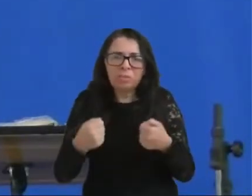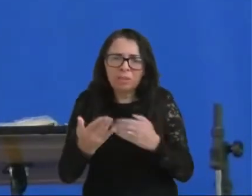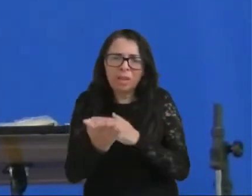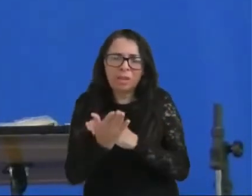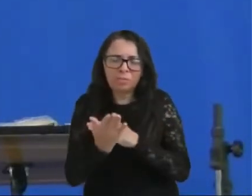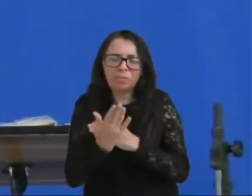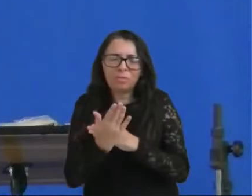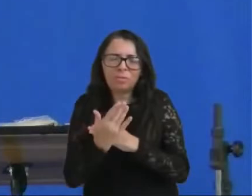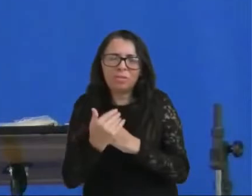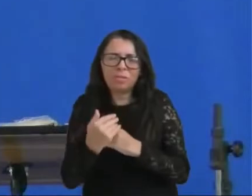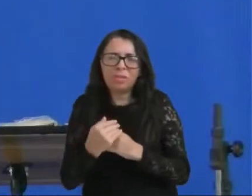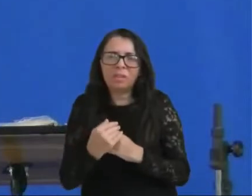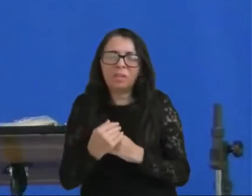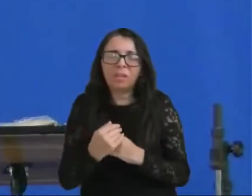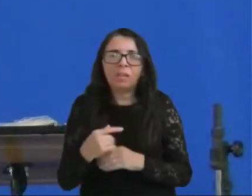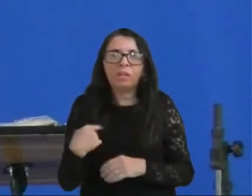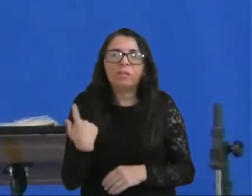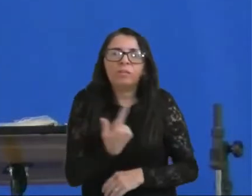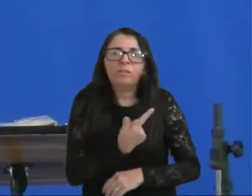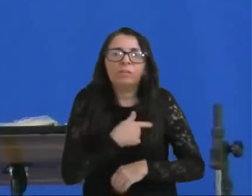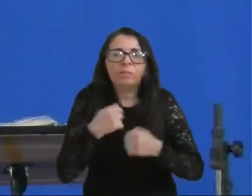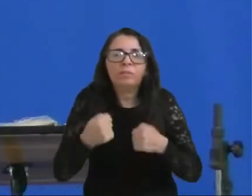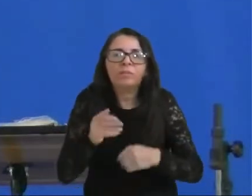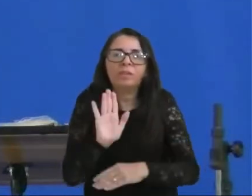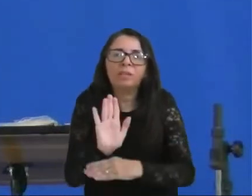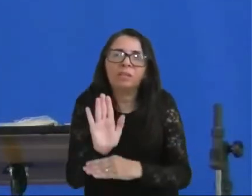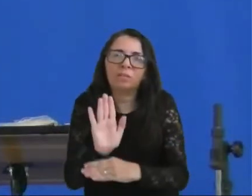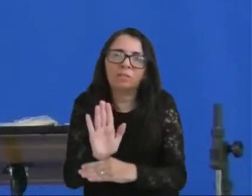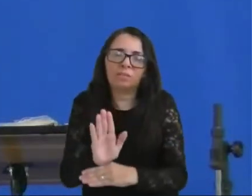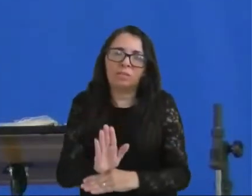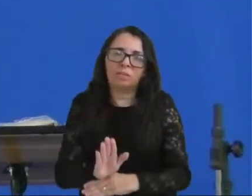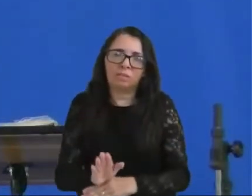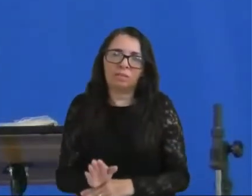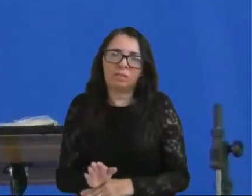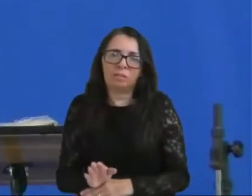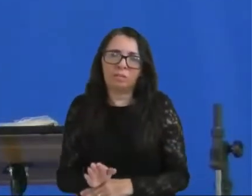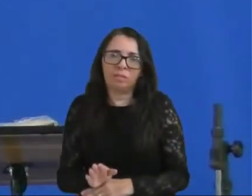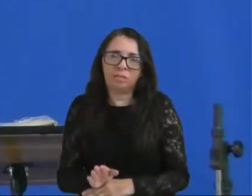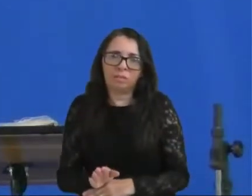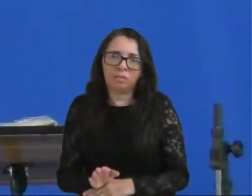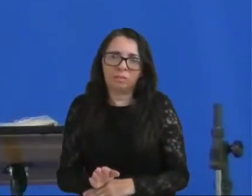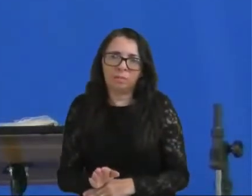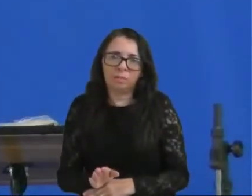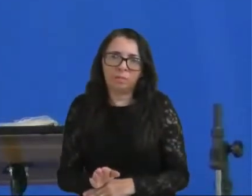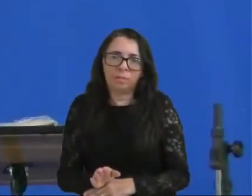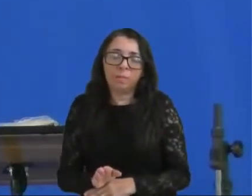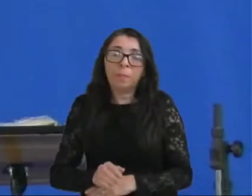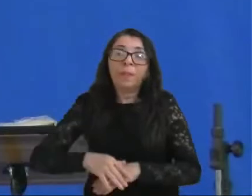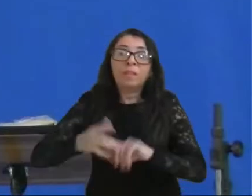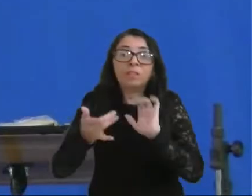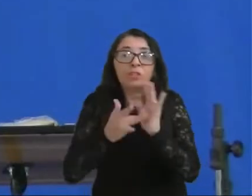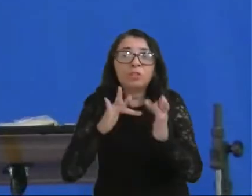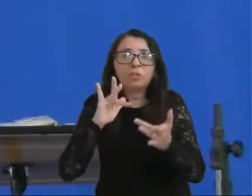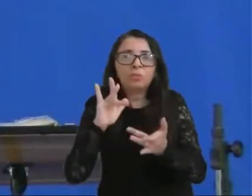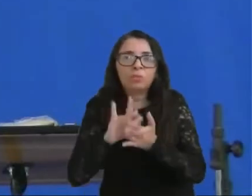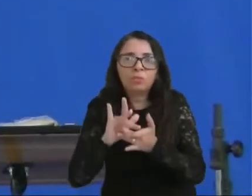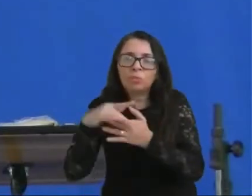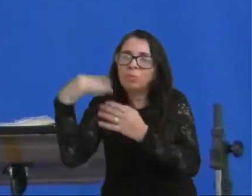nossa igreja tem sido uma igreja reprodutiva. Nós temos sido pessoas que